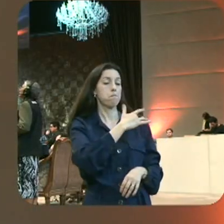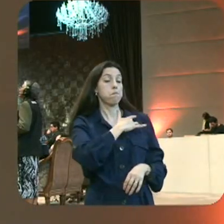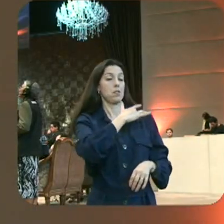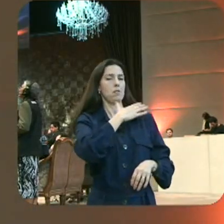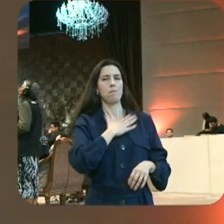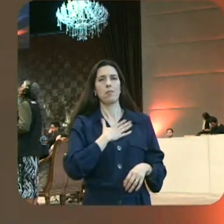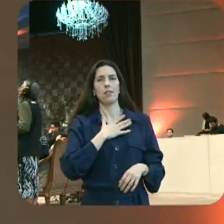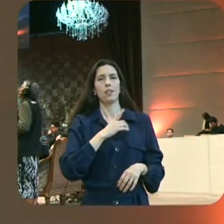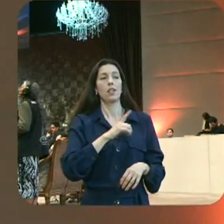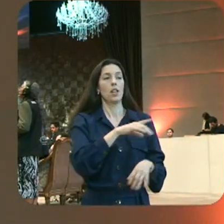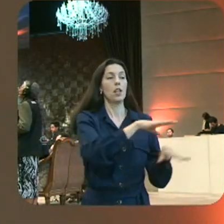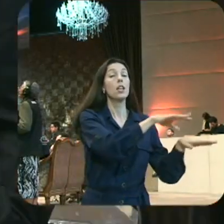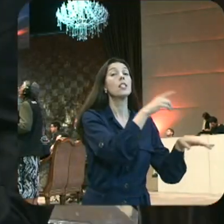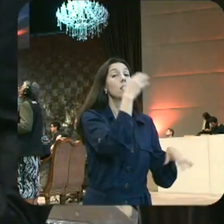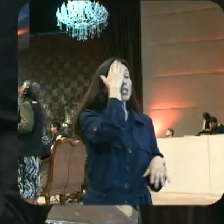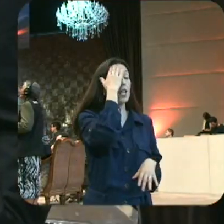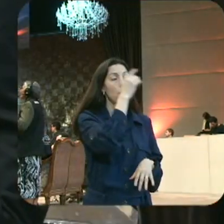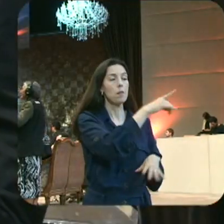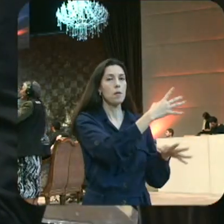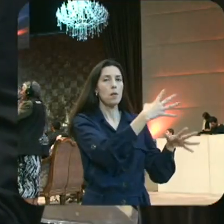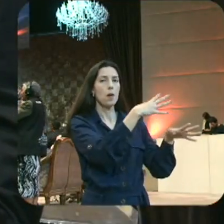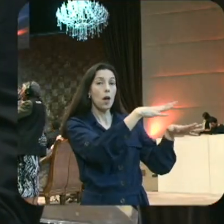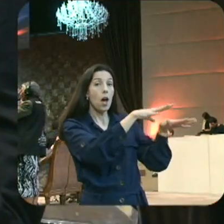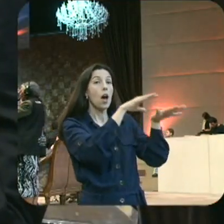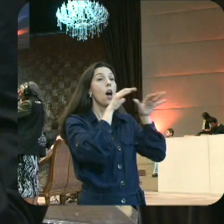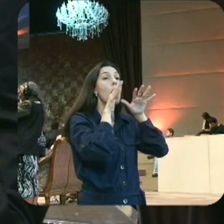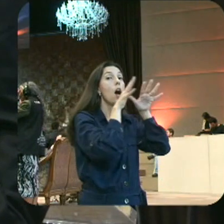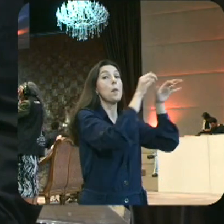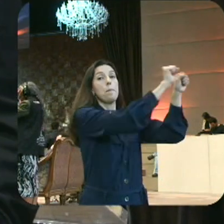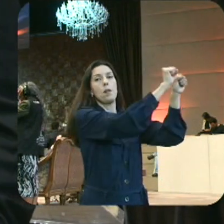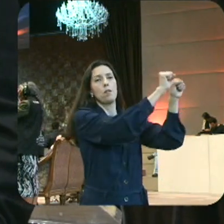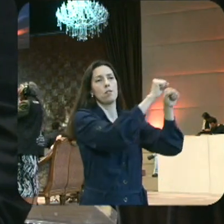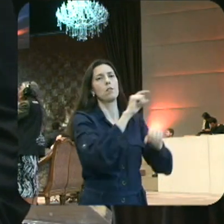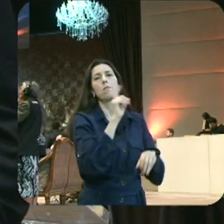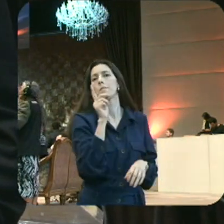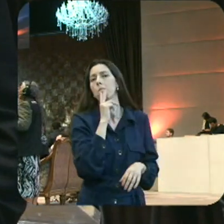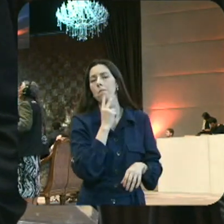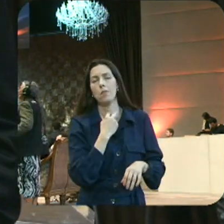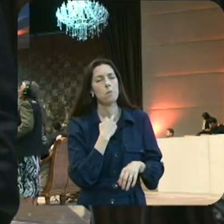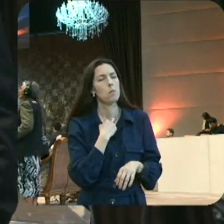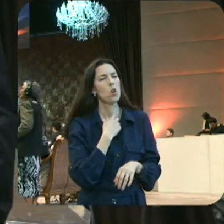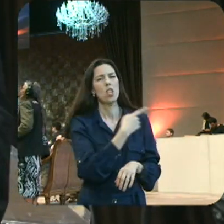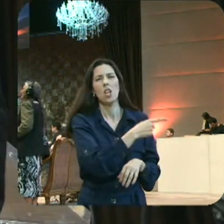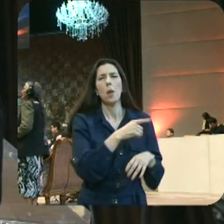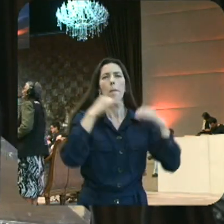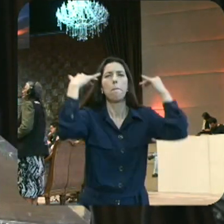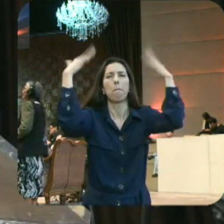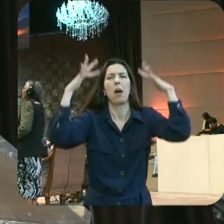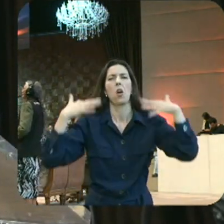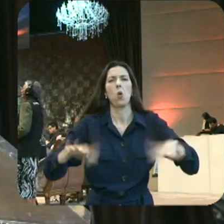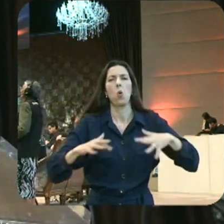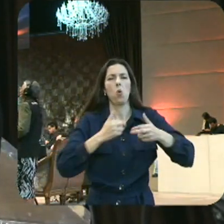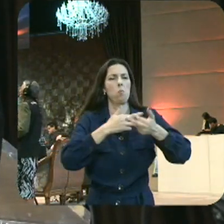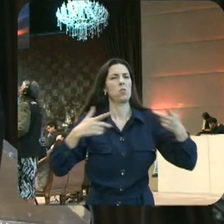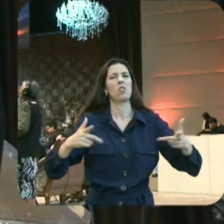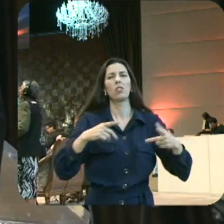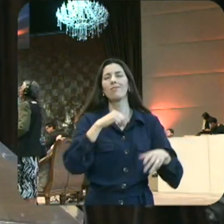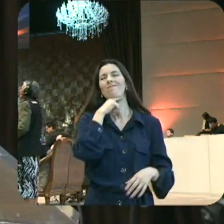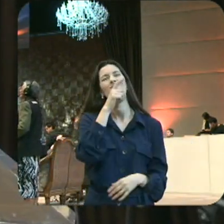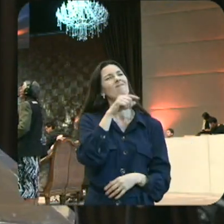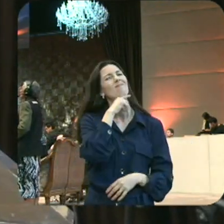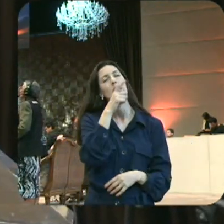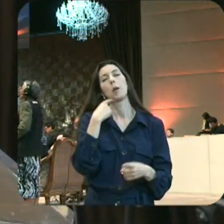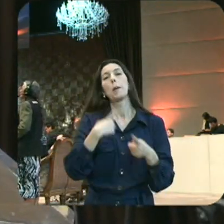pode nos amaldiçoar. Pode fazer macumba, pode fazer o que quiser que não pega, porque você